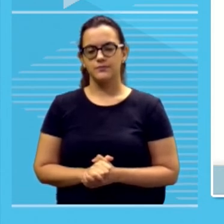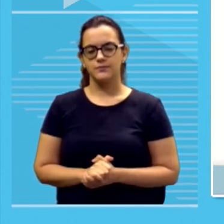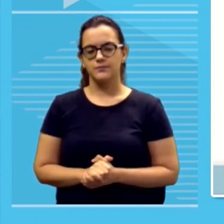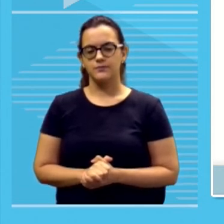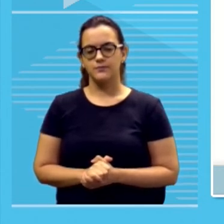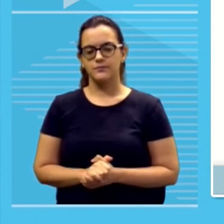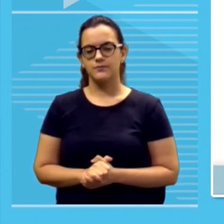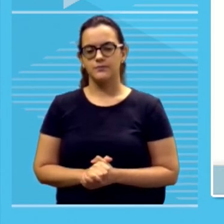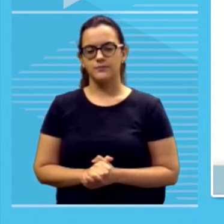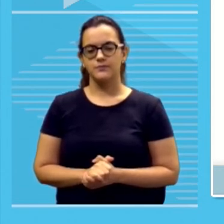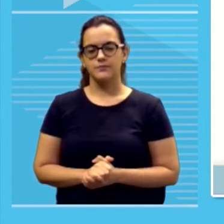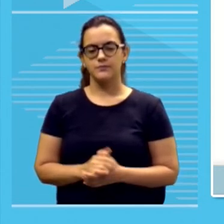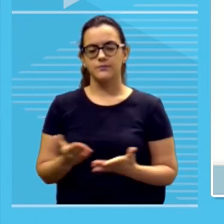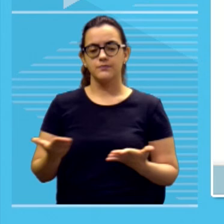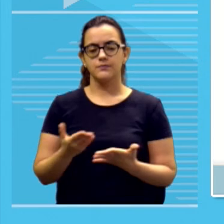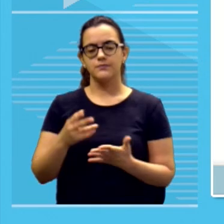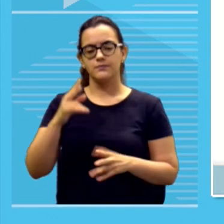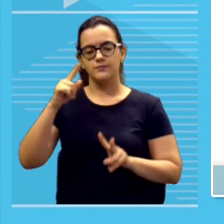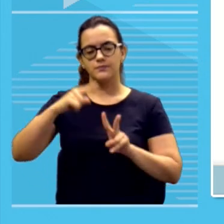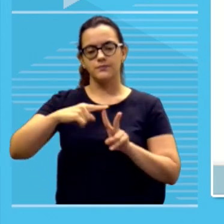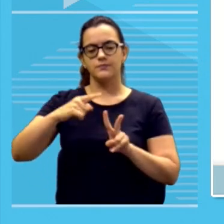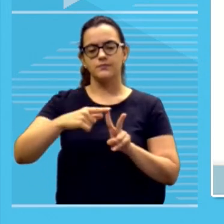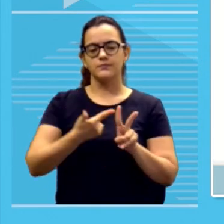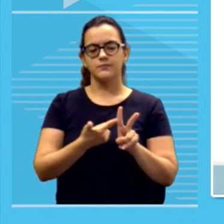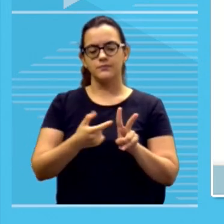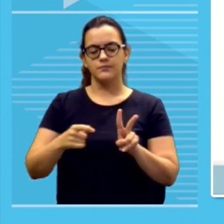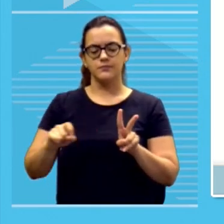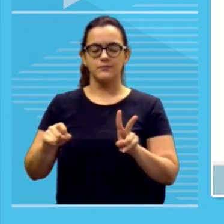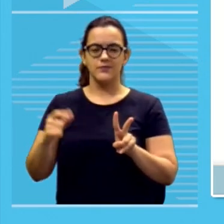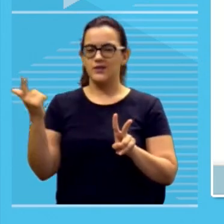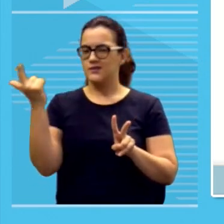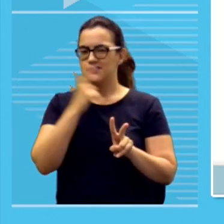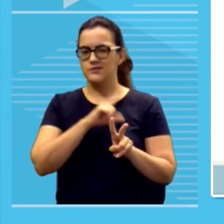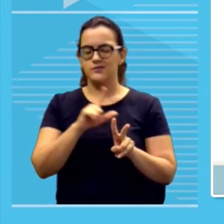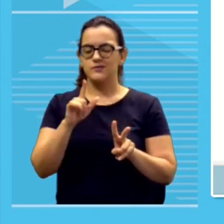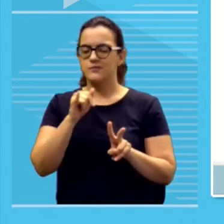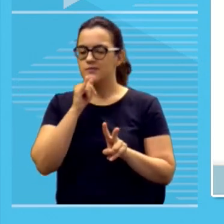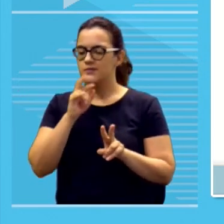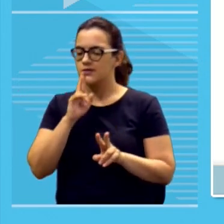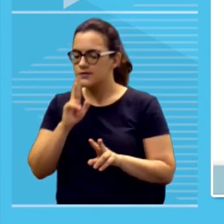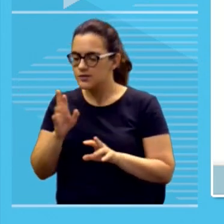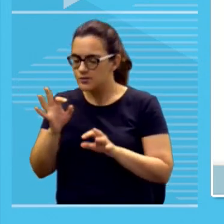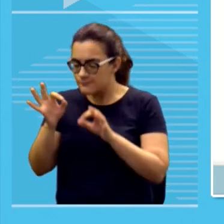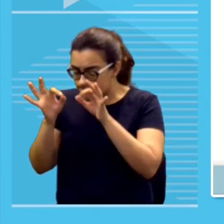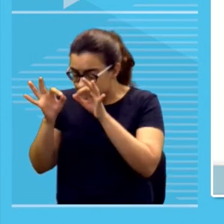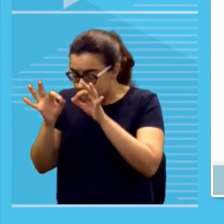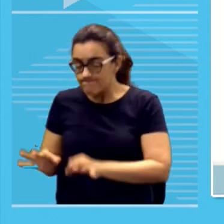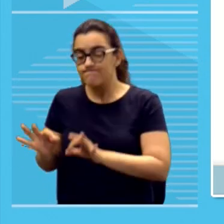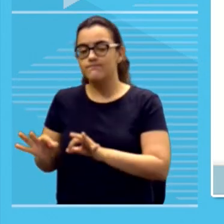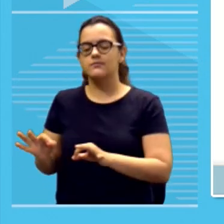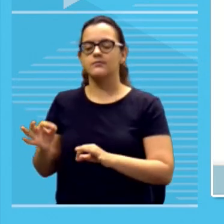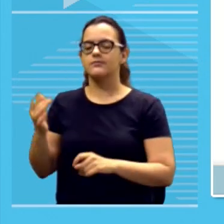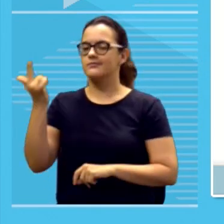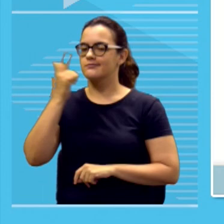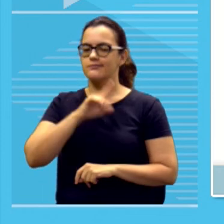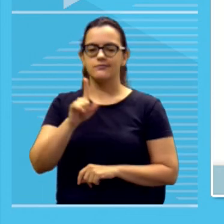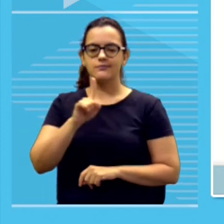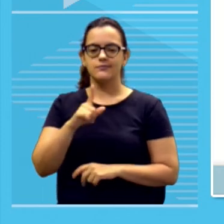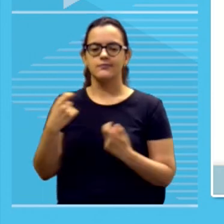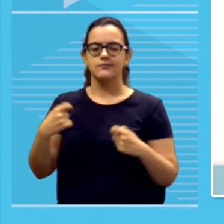com a raiz de 200 não é exata mas eu sei que a raiz de 200 é a mesma coisa que duas